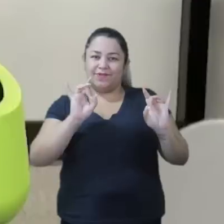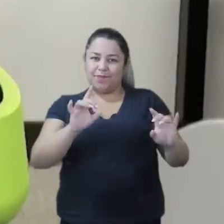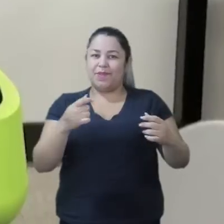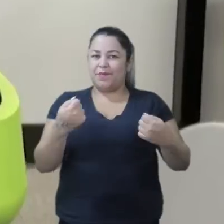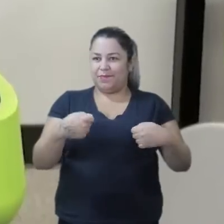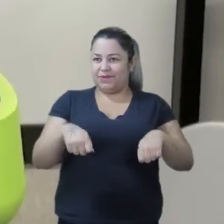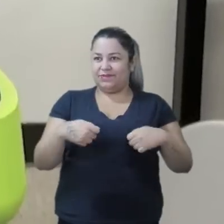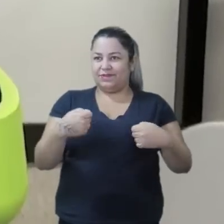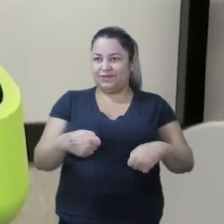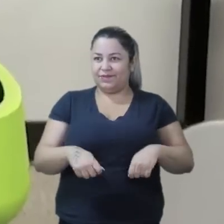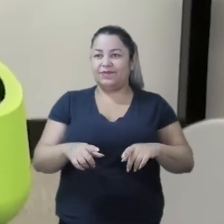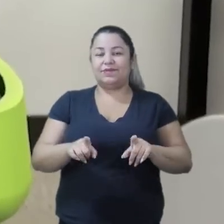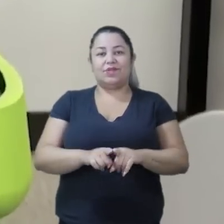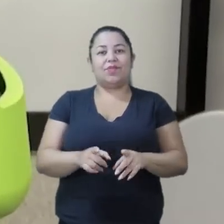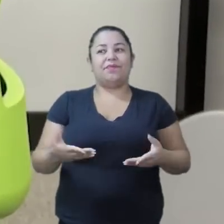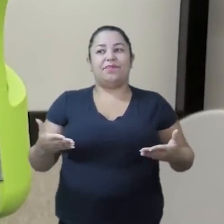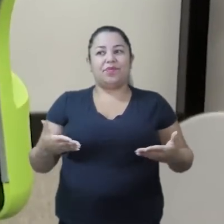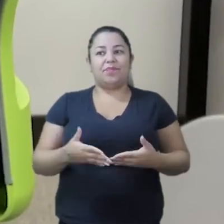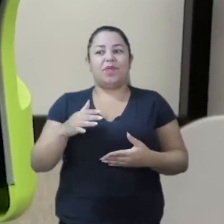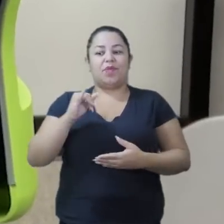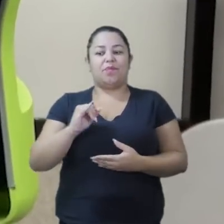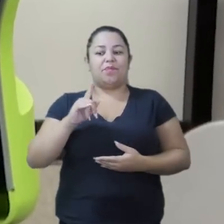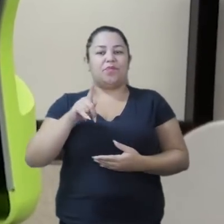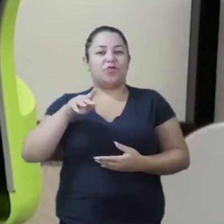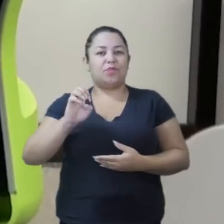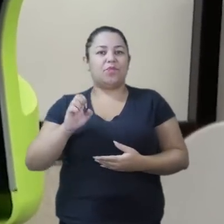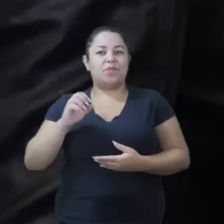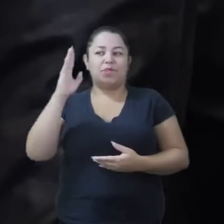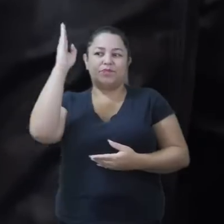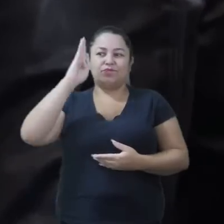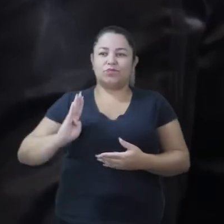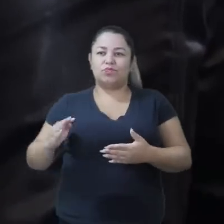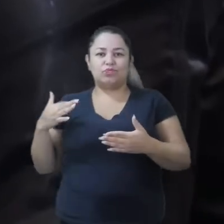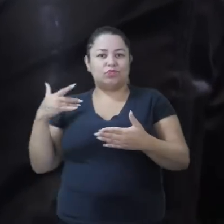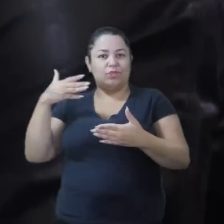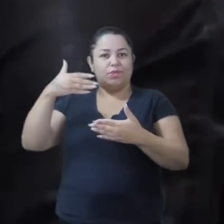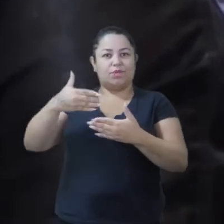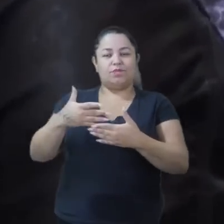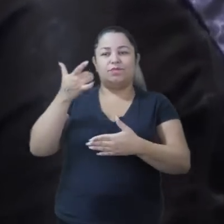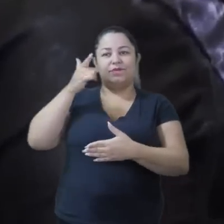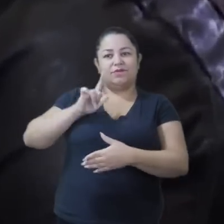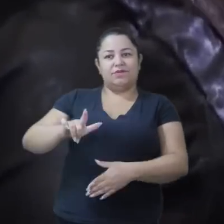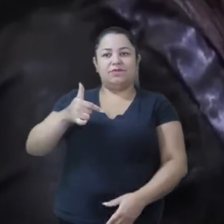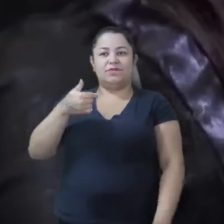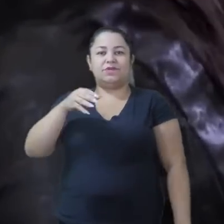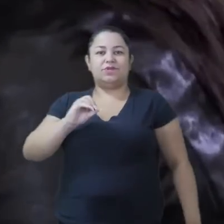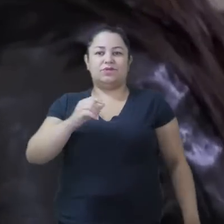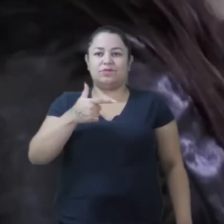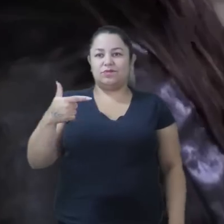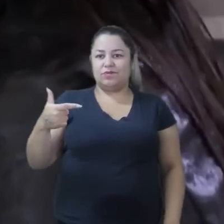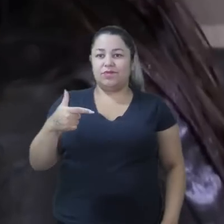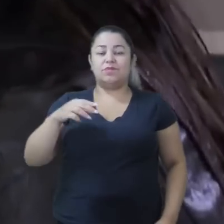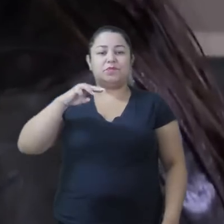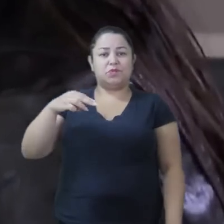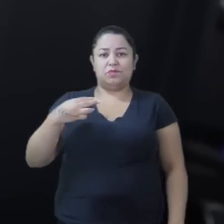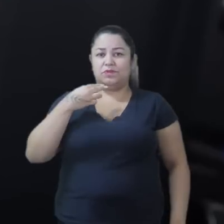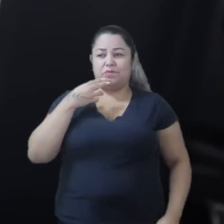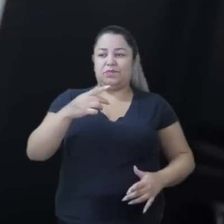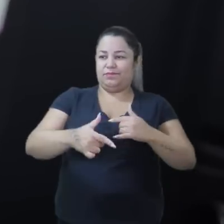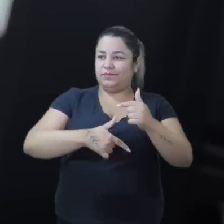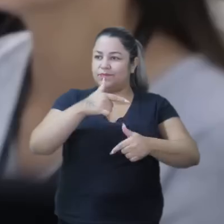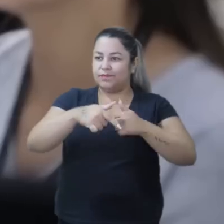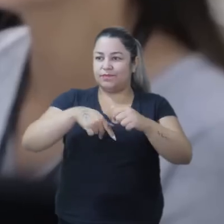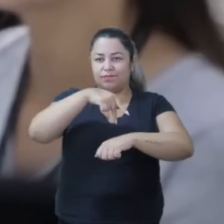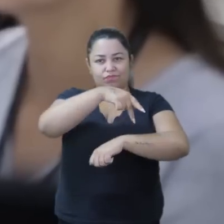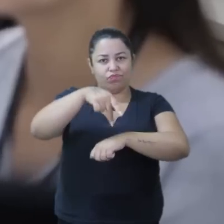necessário. Atualmente, de acordo com o IBGE, o Brasil bateu um novo recorde, superando 102 milhões de trabalhadores no país. No